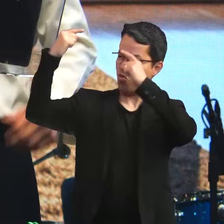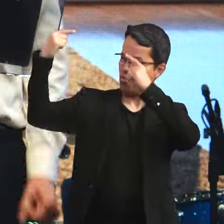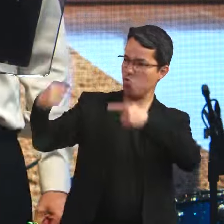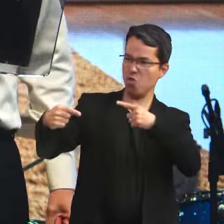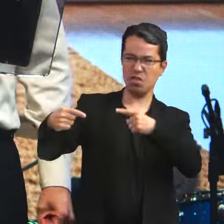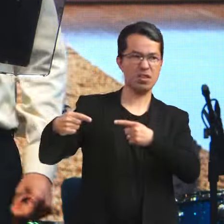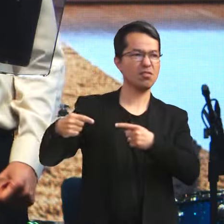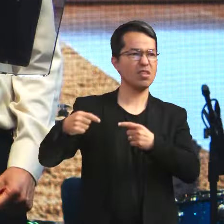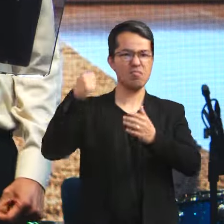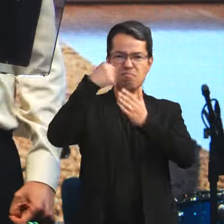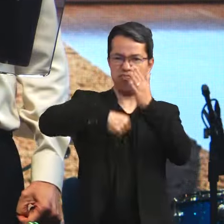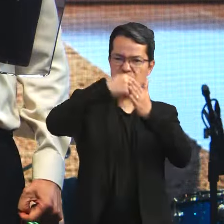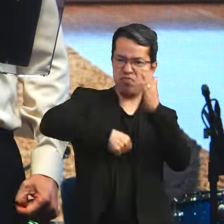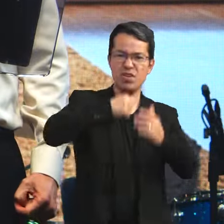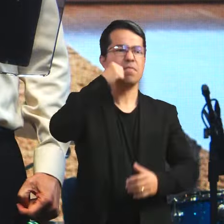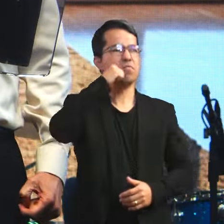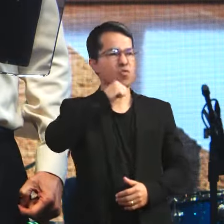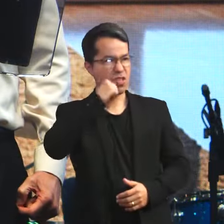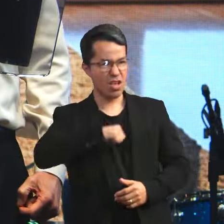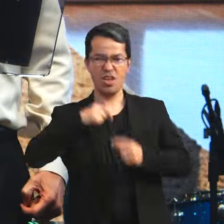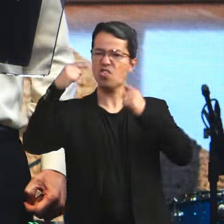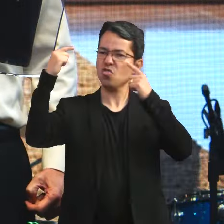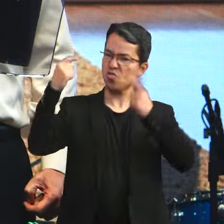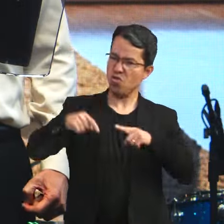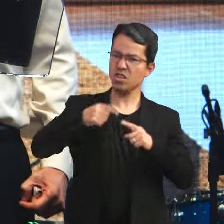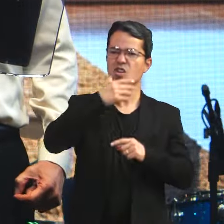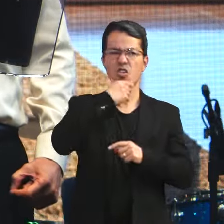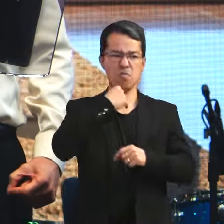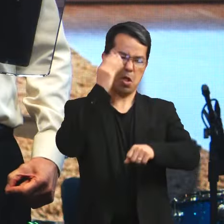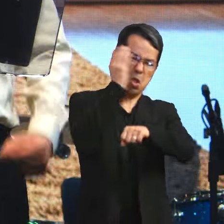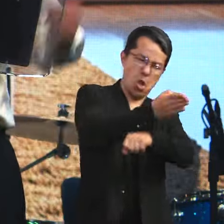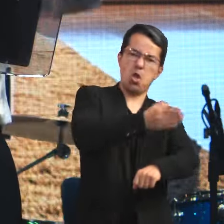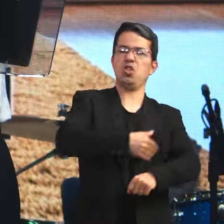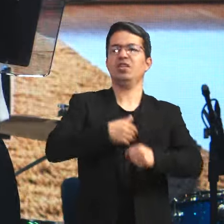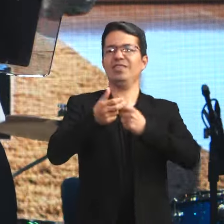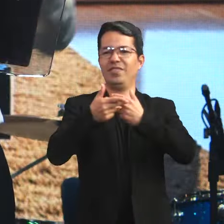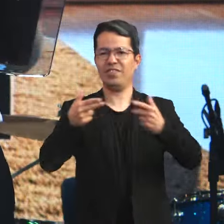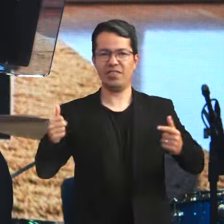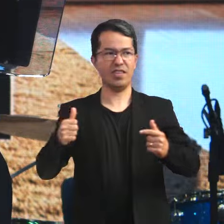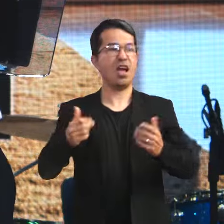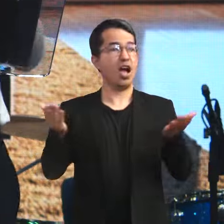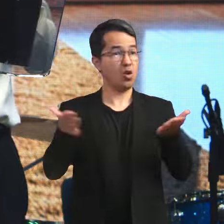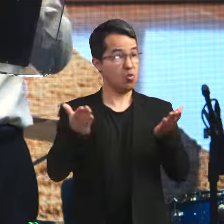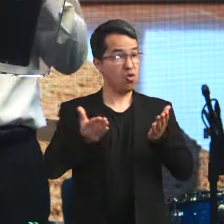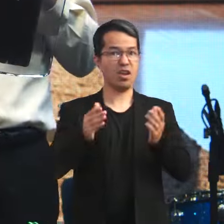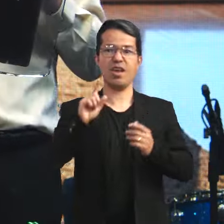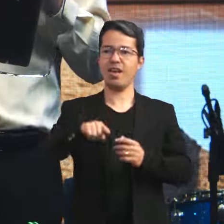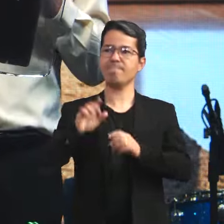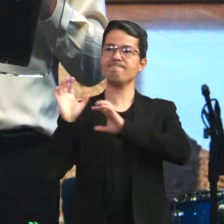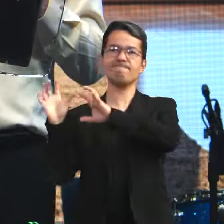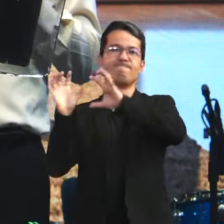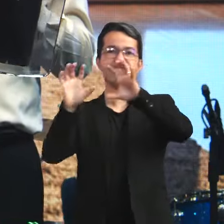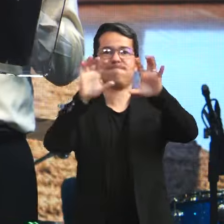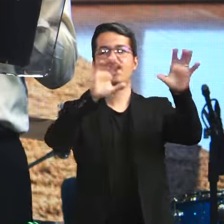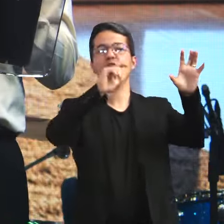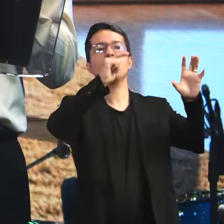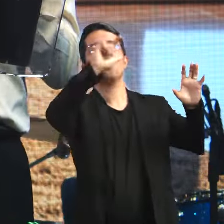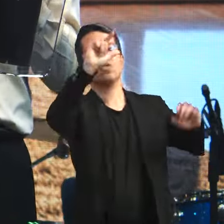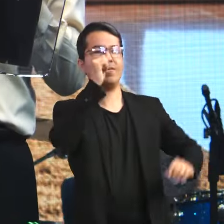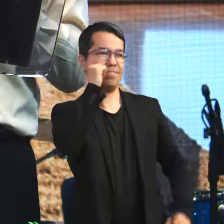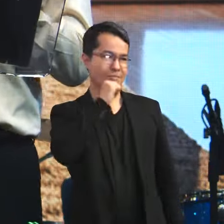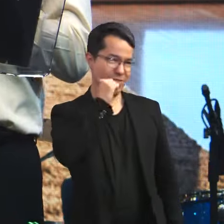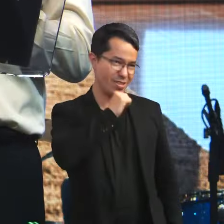lutando contra a violência contra as meninas eer de Funda at da fundação